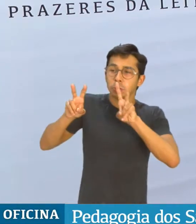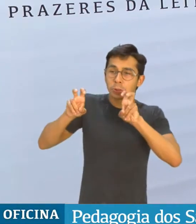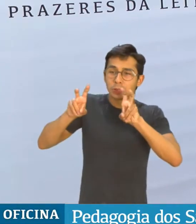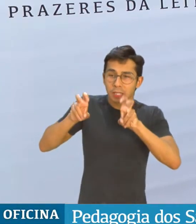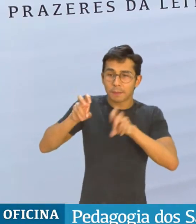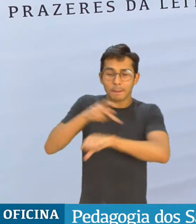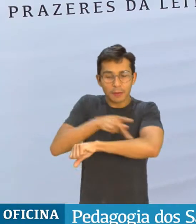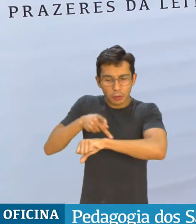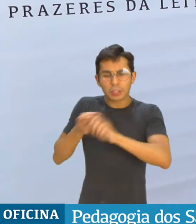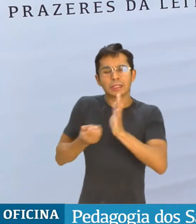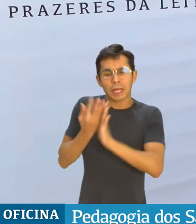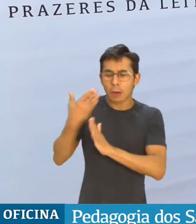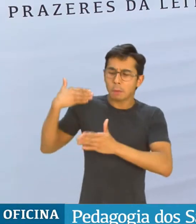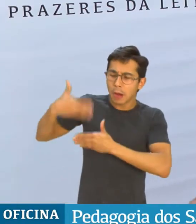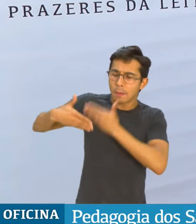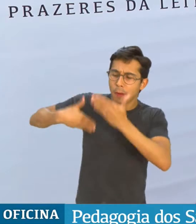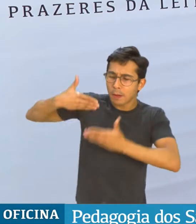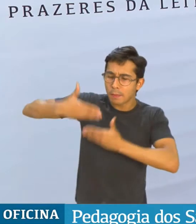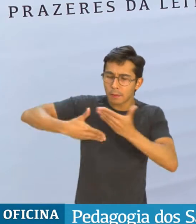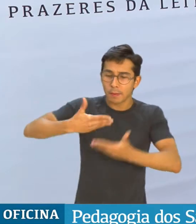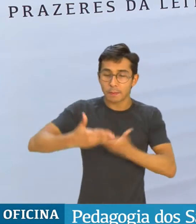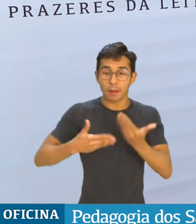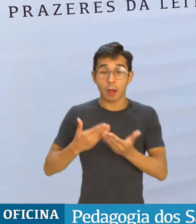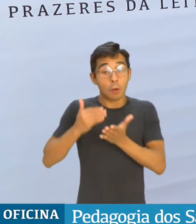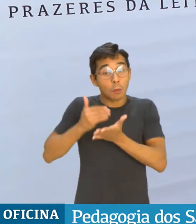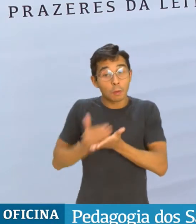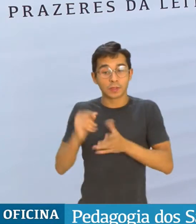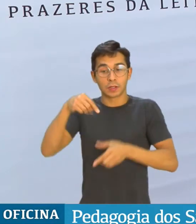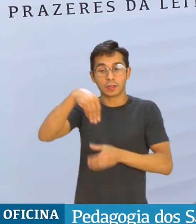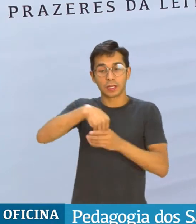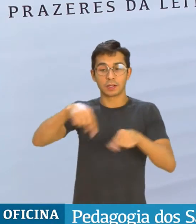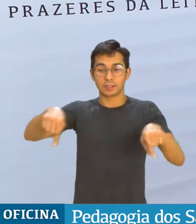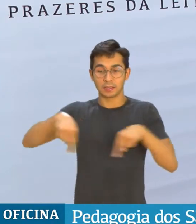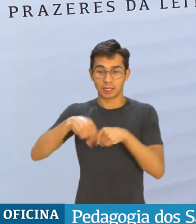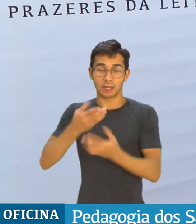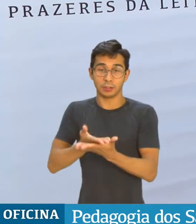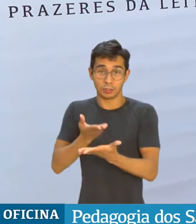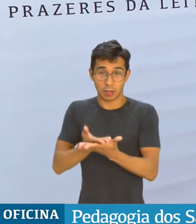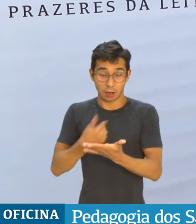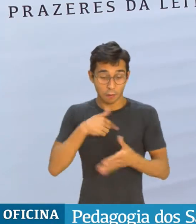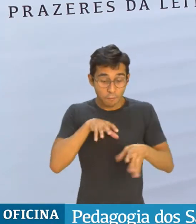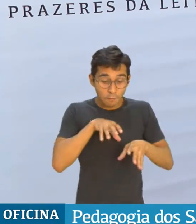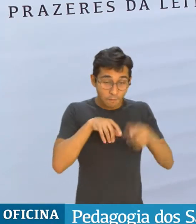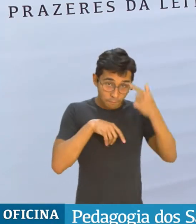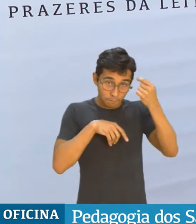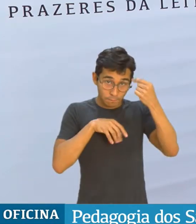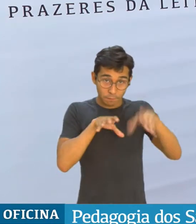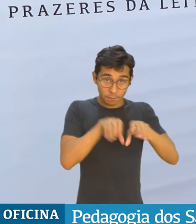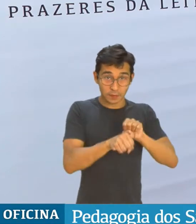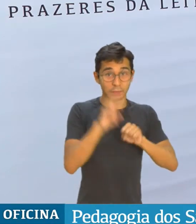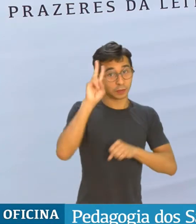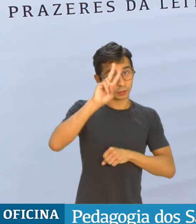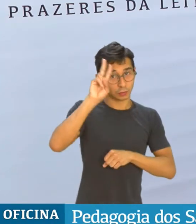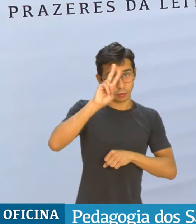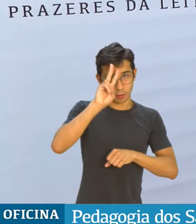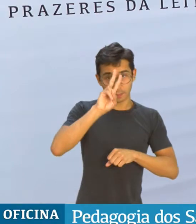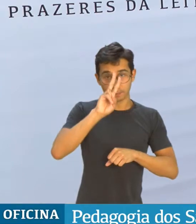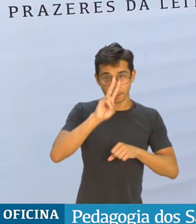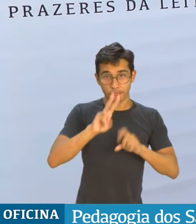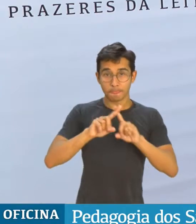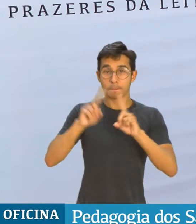Saraus dentro da sala de aula. Eu sou formado em História, mas desde 2006 eu participo do movimento de Saraus aqui em São